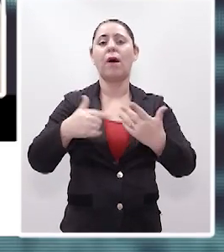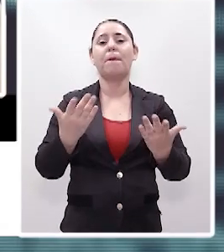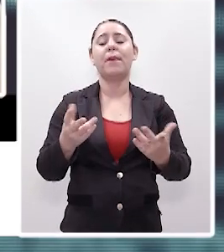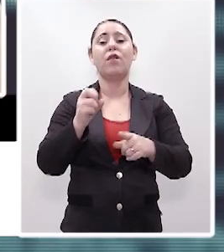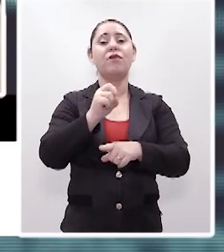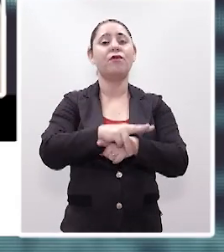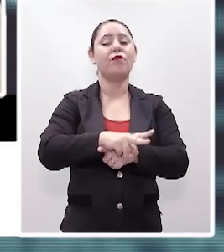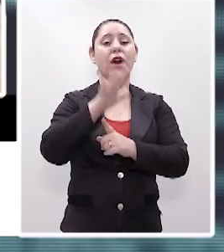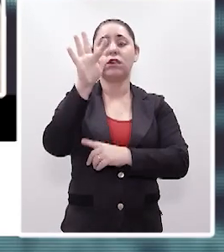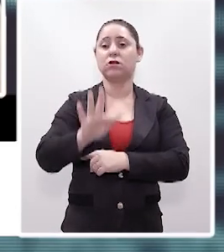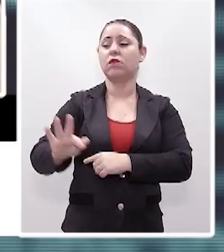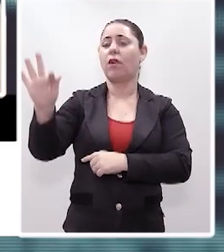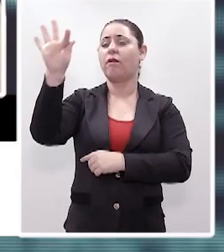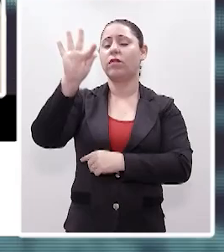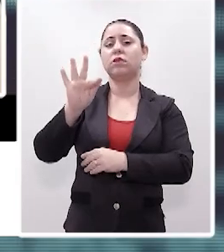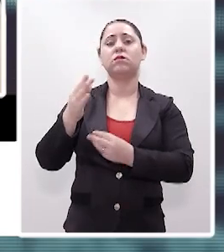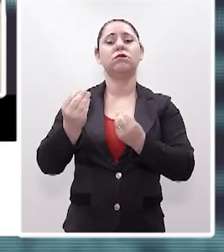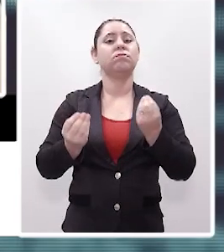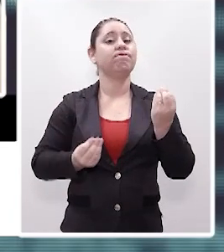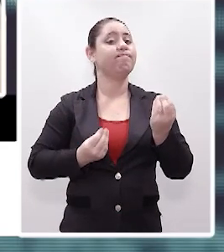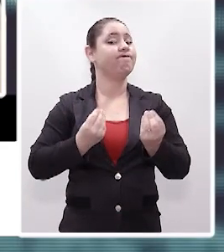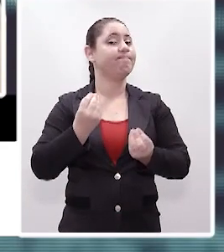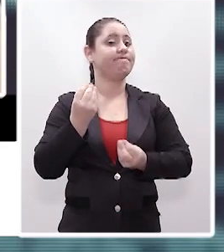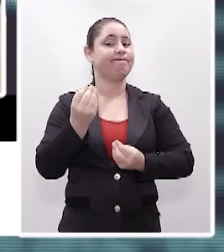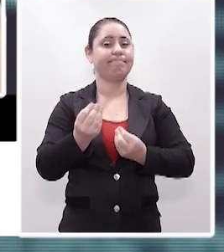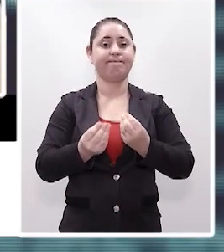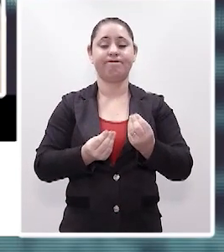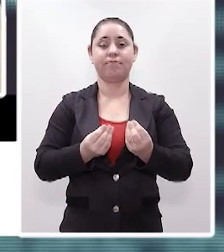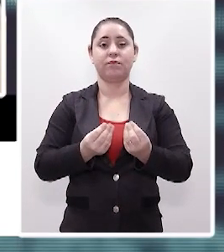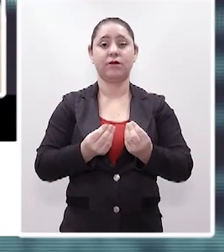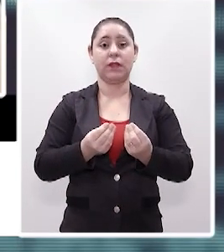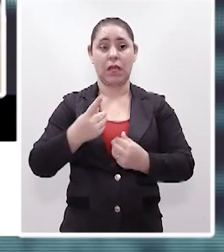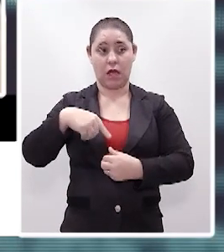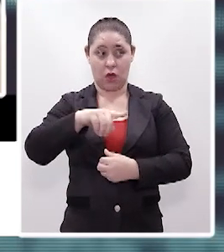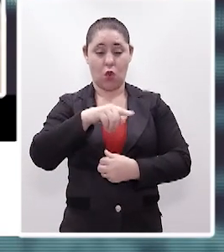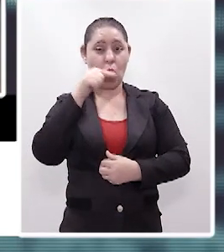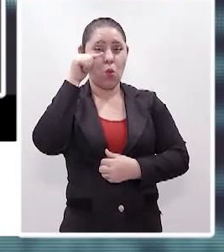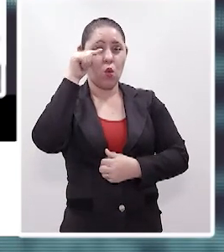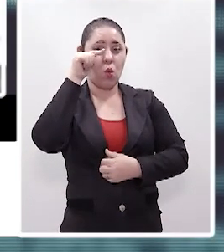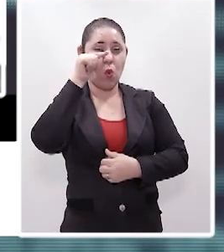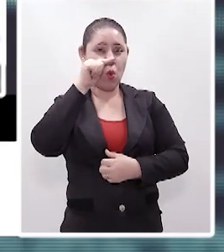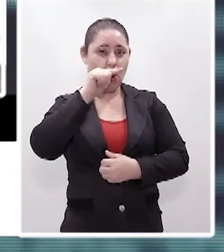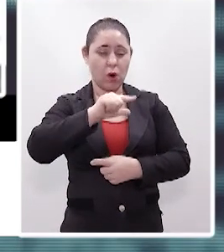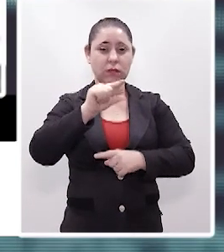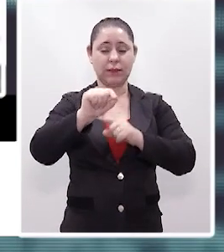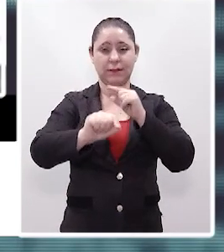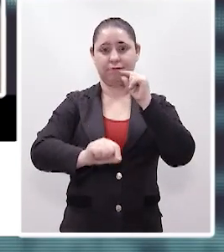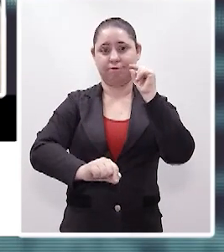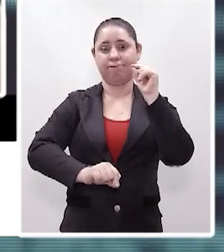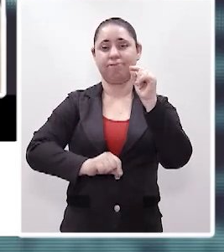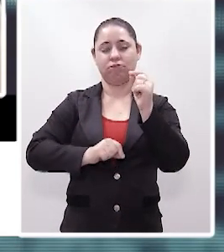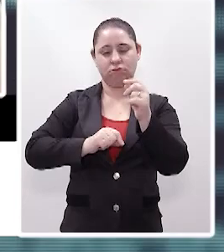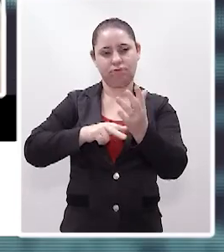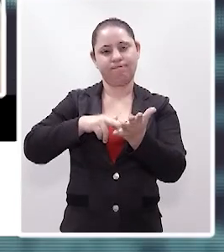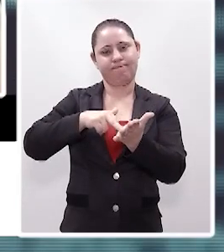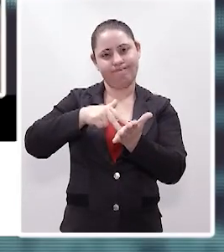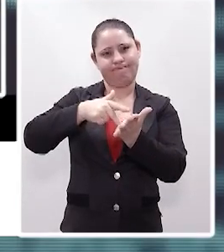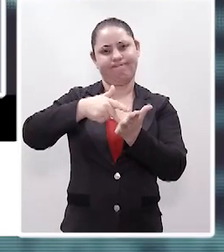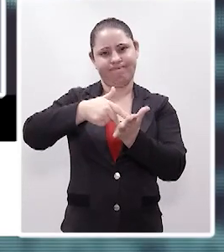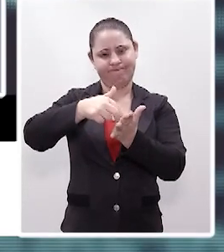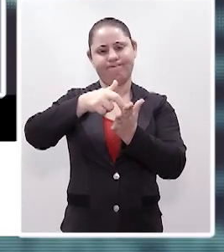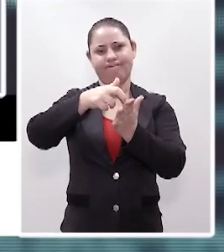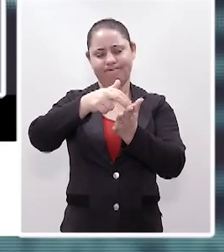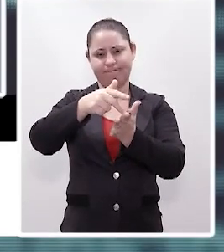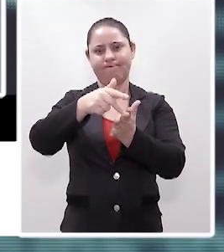concorrer a uma vaga na universidade? Os que conseguem, que estão conseguindo caminhar com